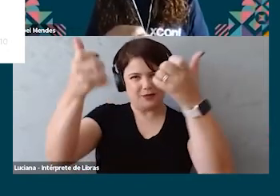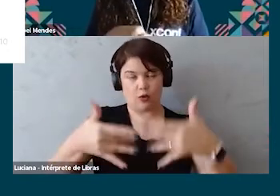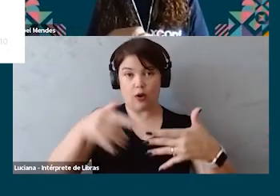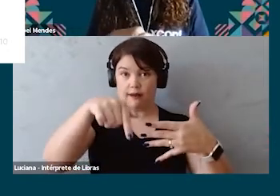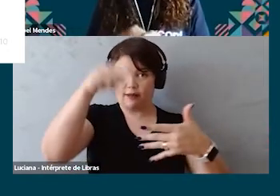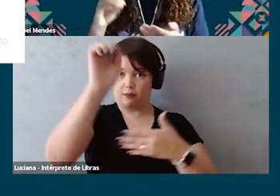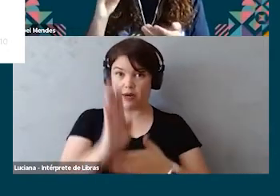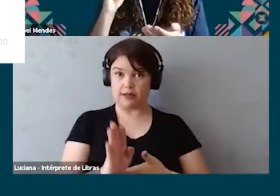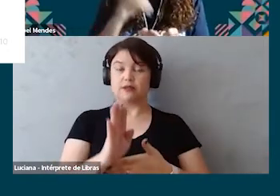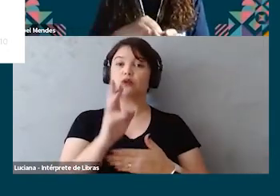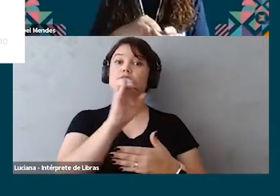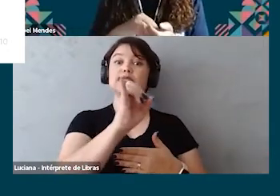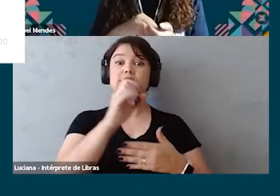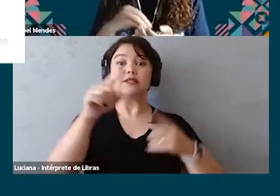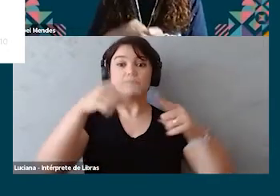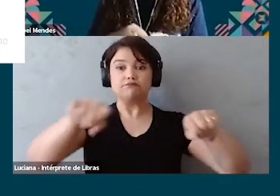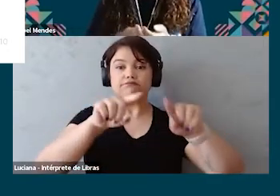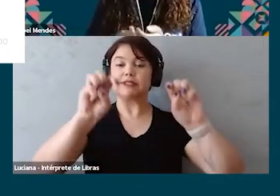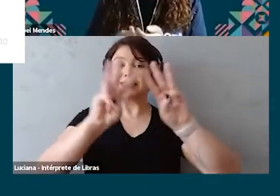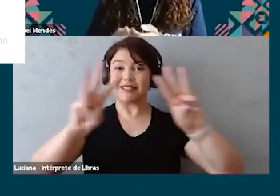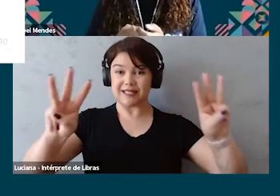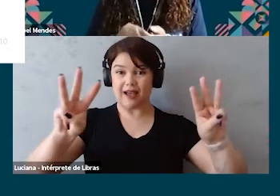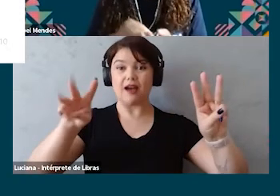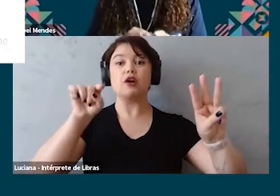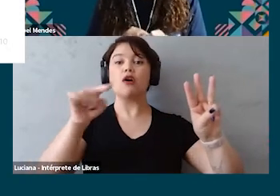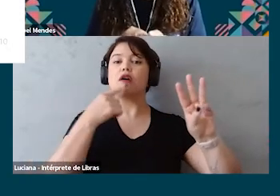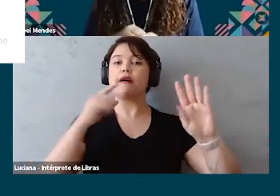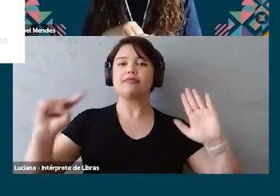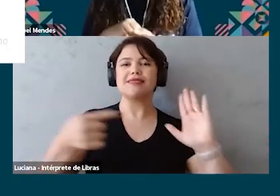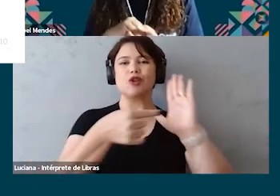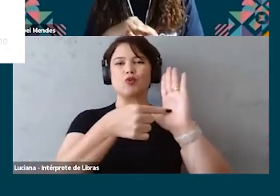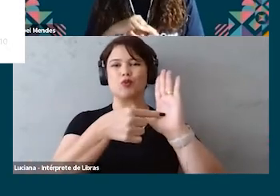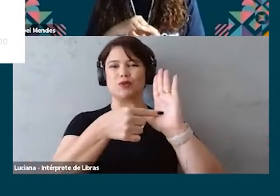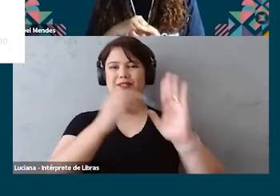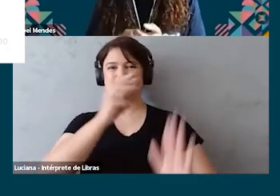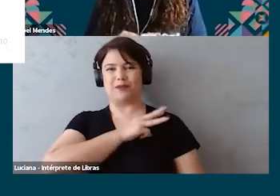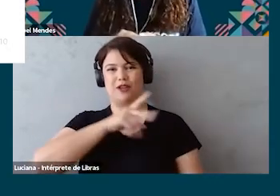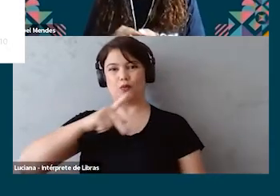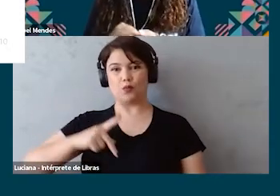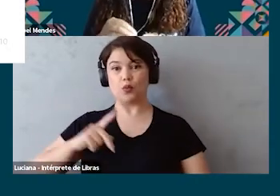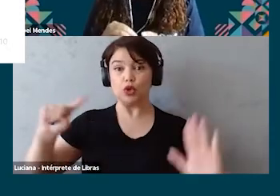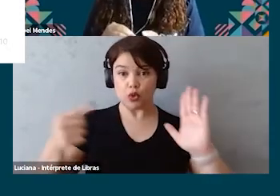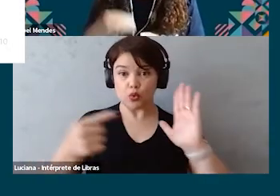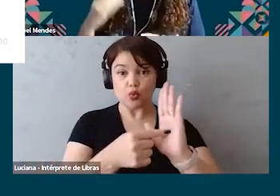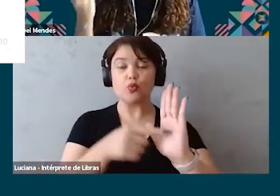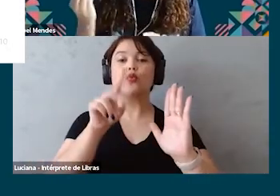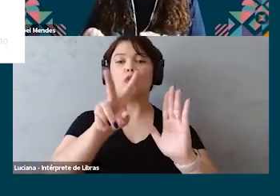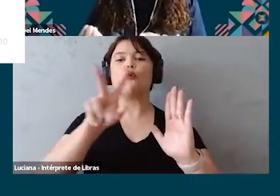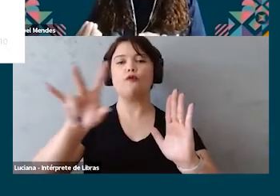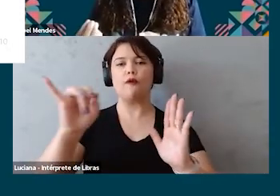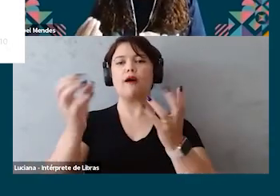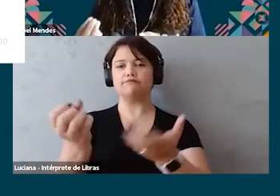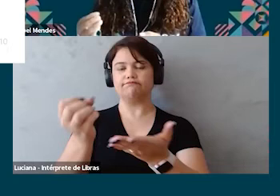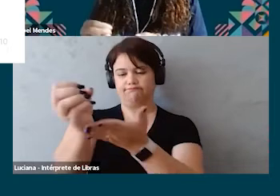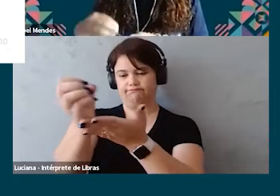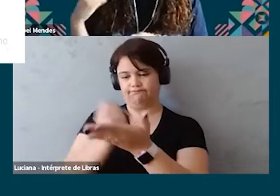Então, aqui no Brasil, essa multa, quando o site ele é denunciado para o Ministério Público,